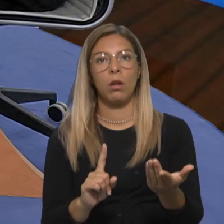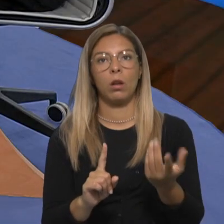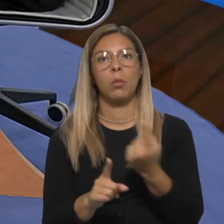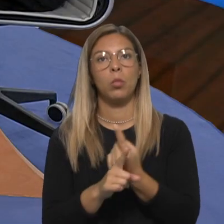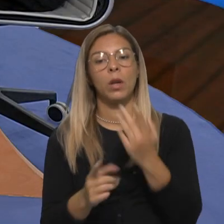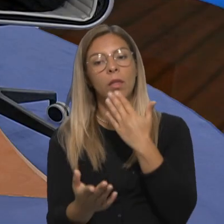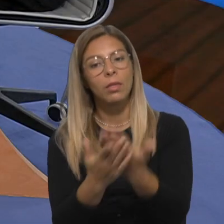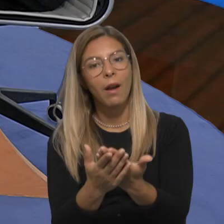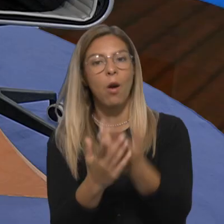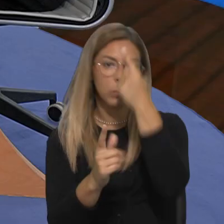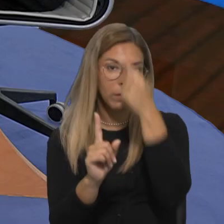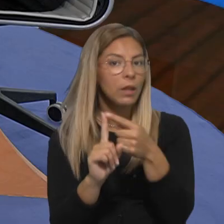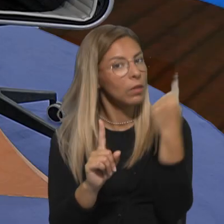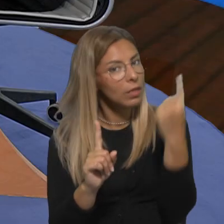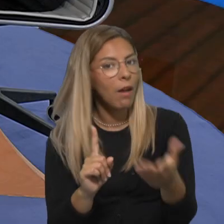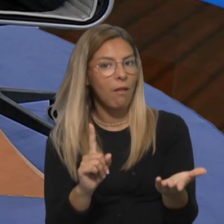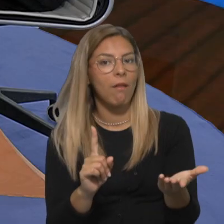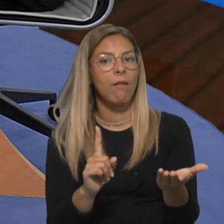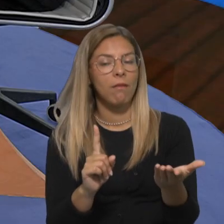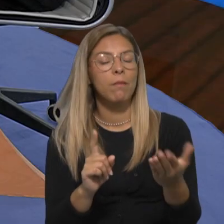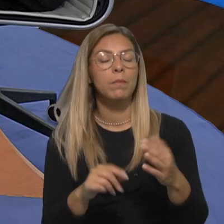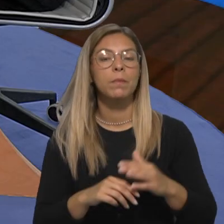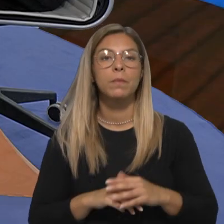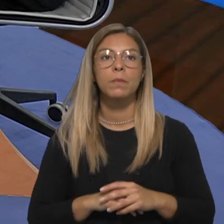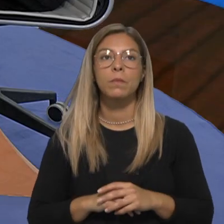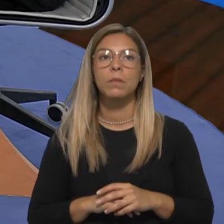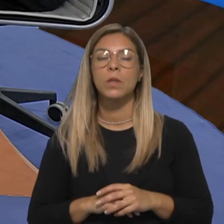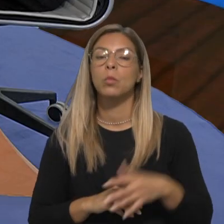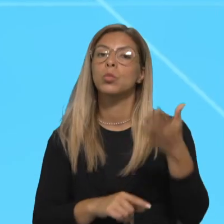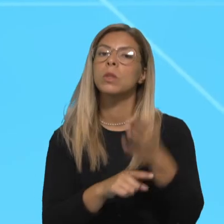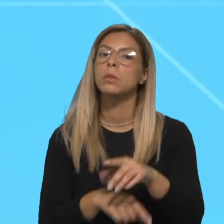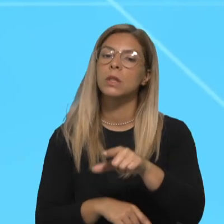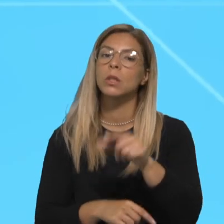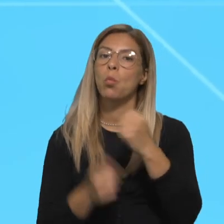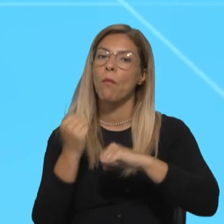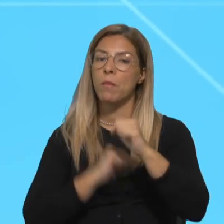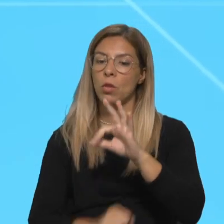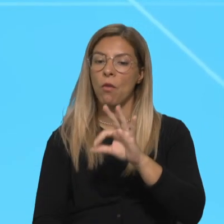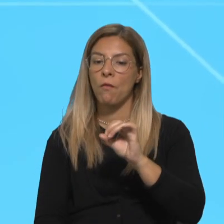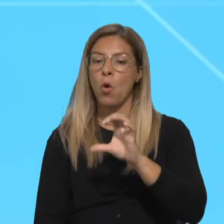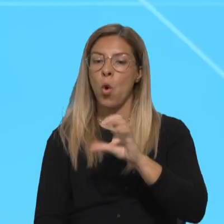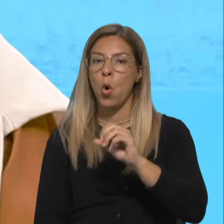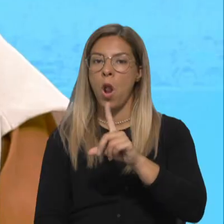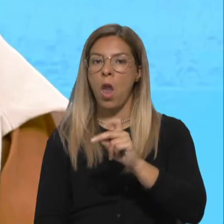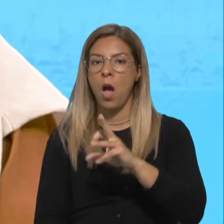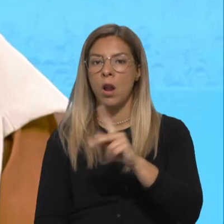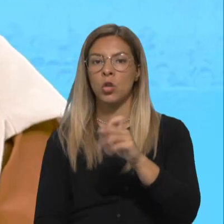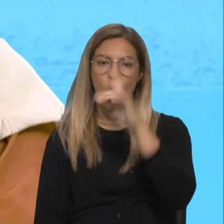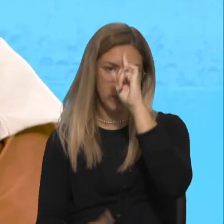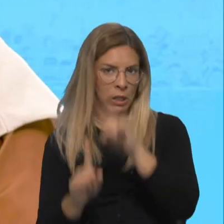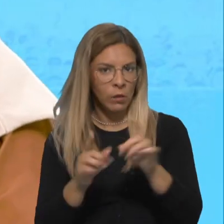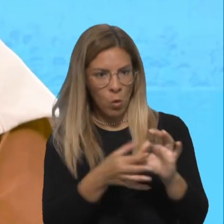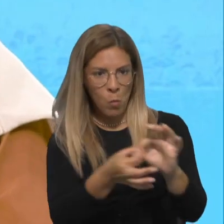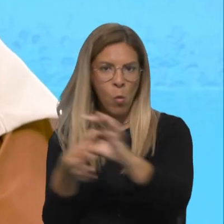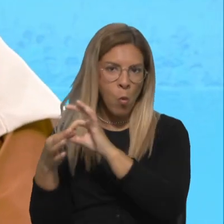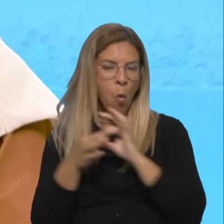sanar. Há um objetivo. Um objetivo, exatamente. E no caso dos movimentos focolares é essa procura da comunhão, da unidade. Da comunhão, exatamente,